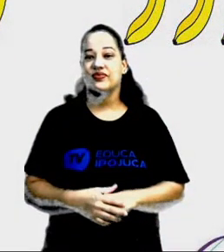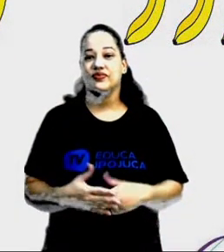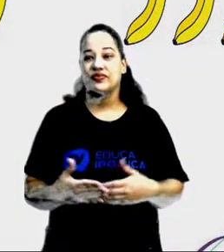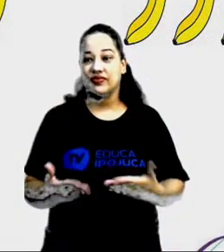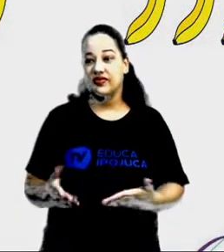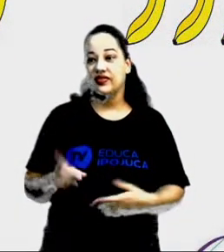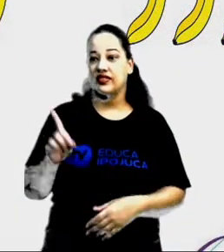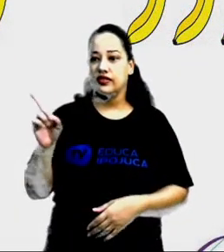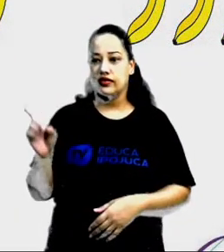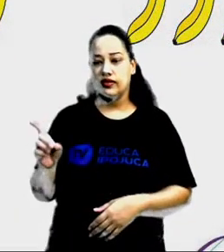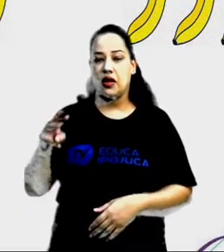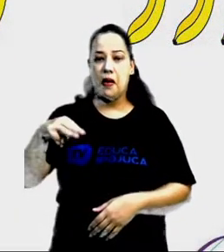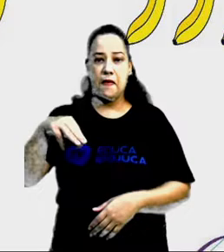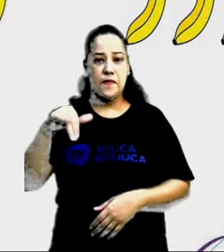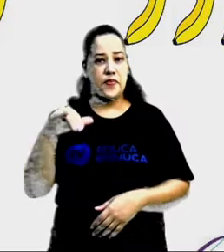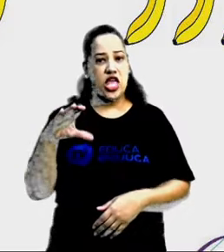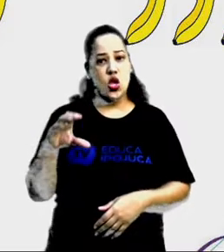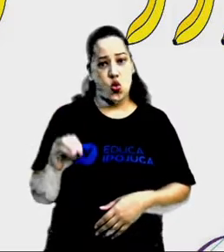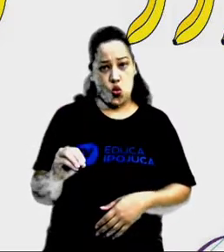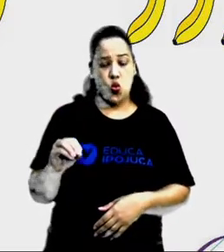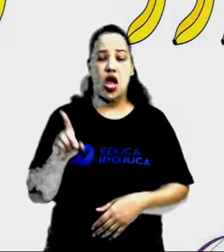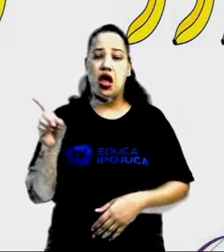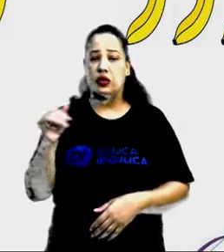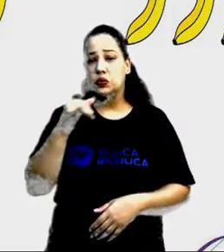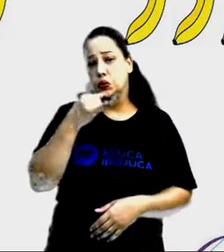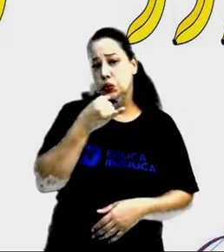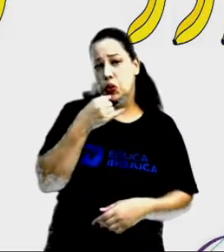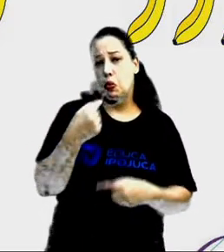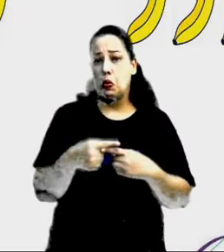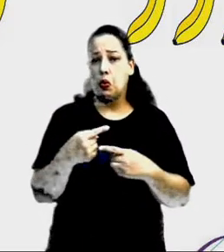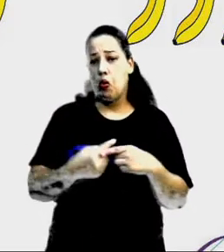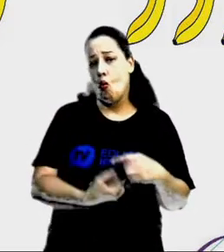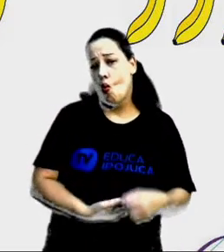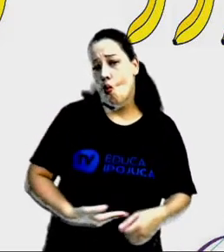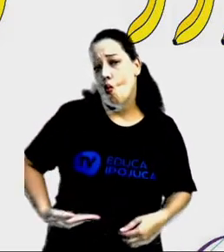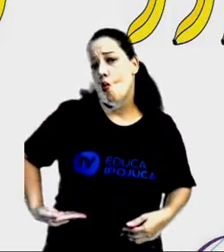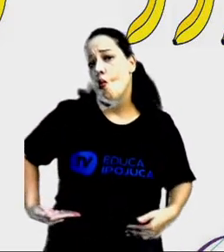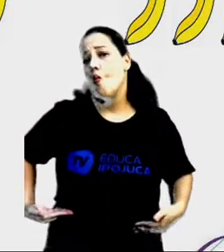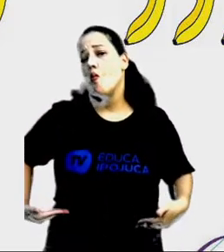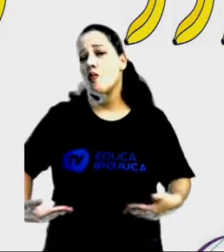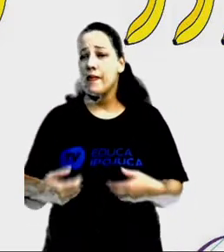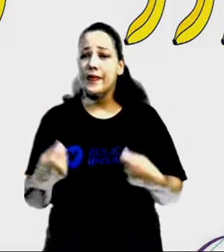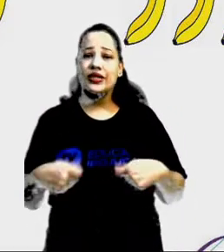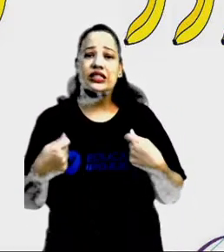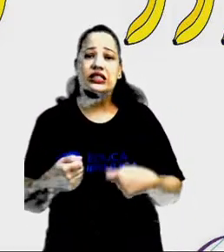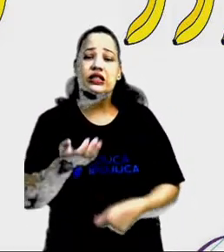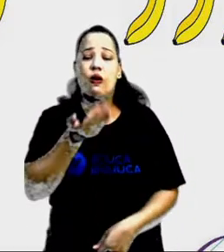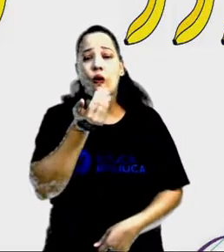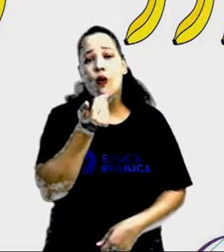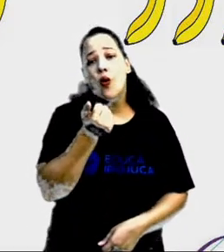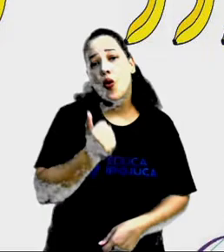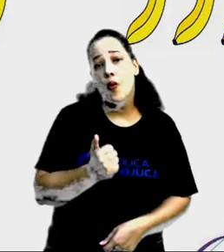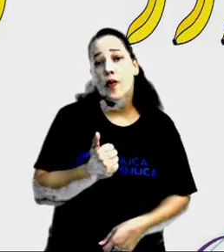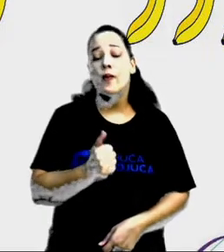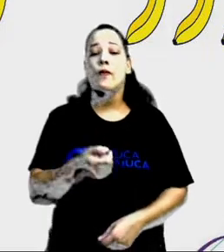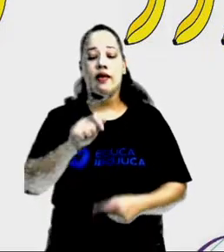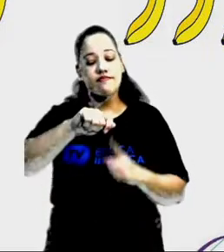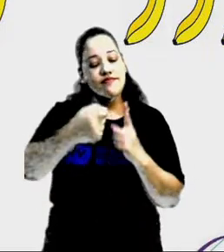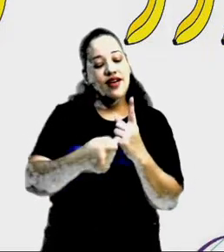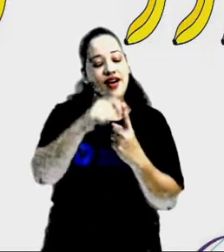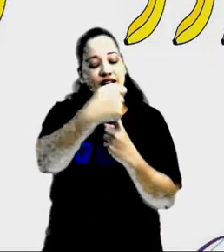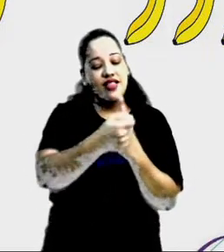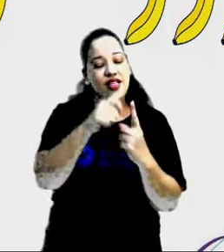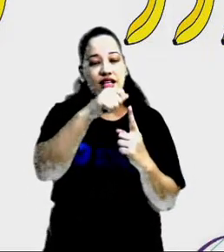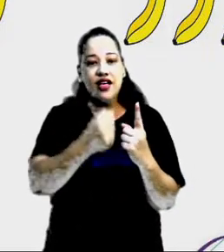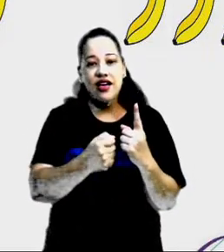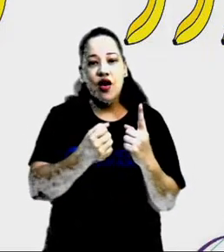Mico, ele está muito triste porque está com muita fome e ele precisa comer 20 bananas